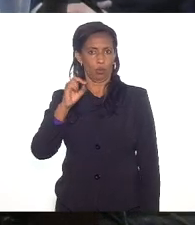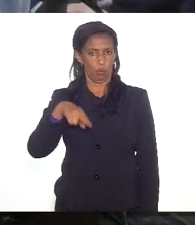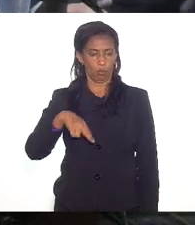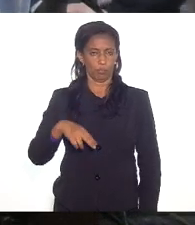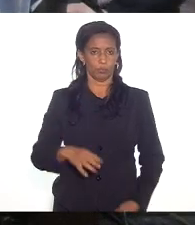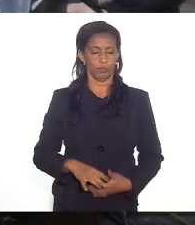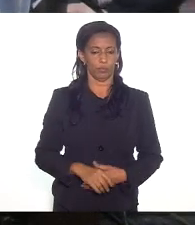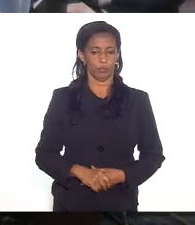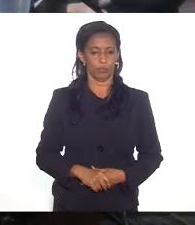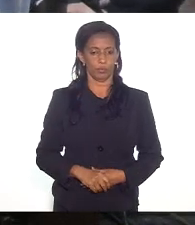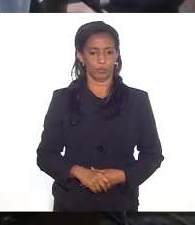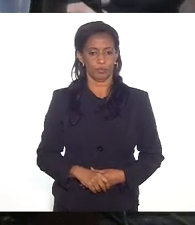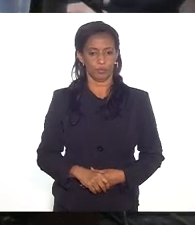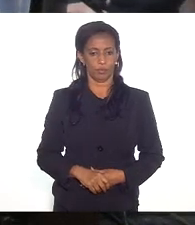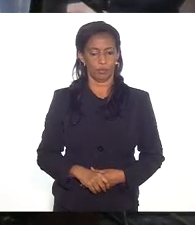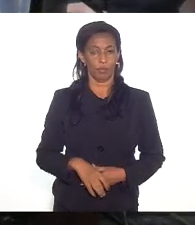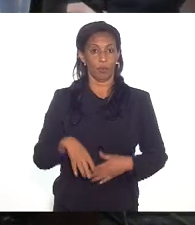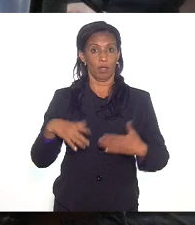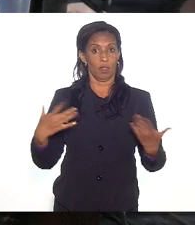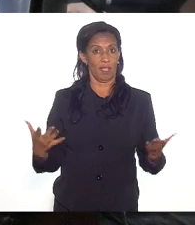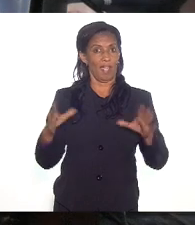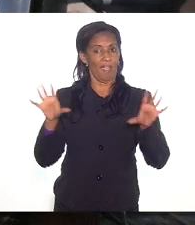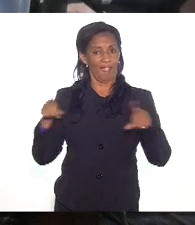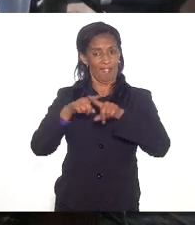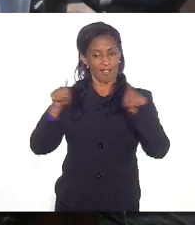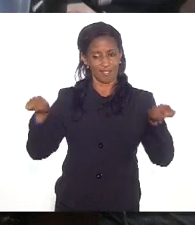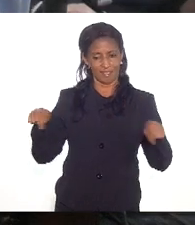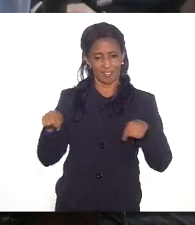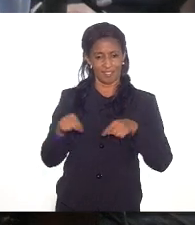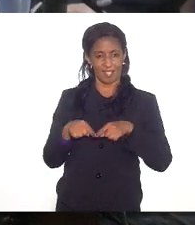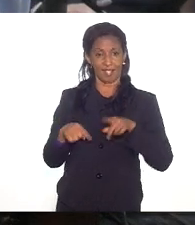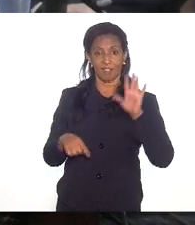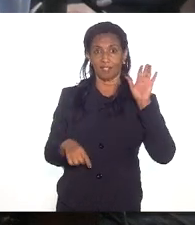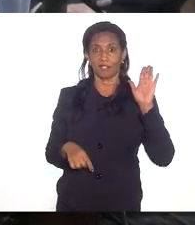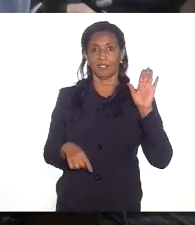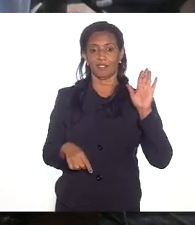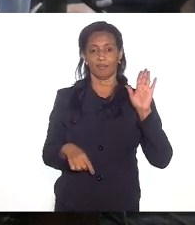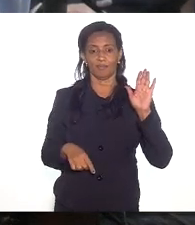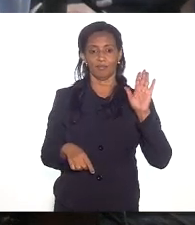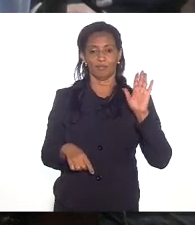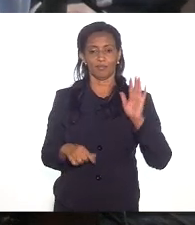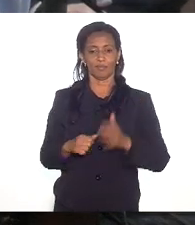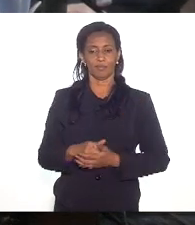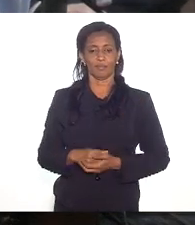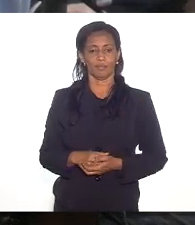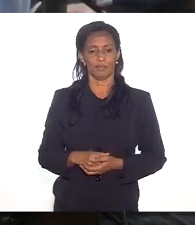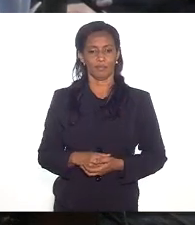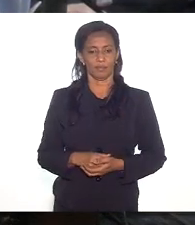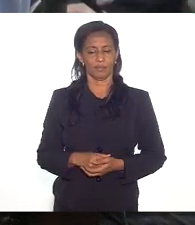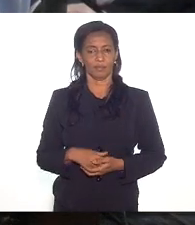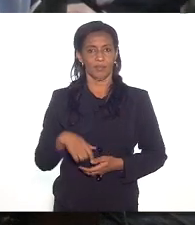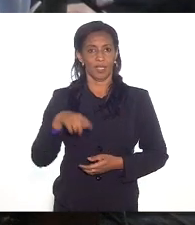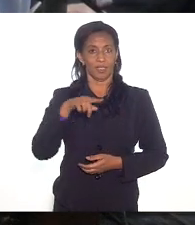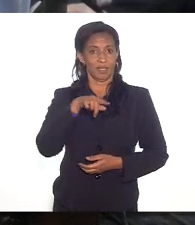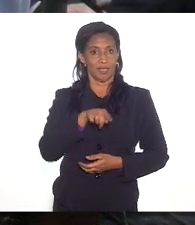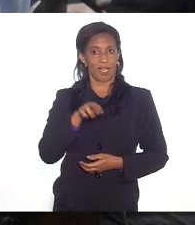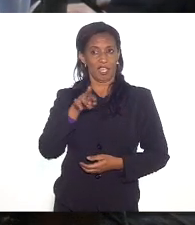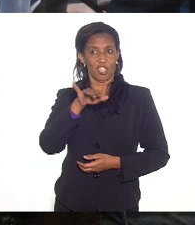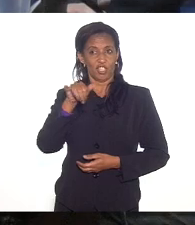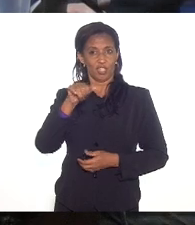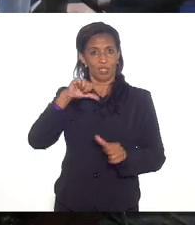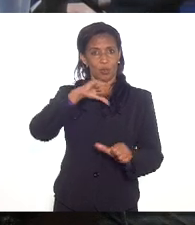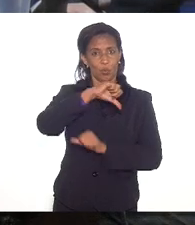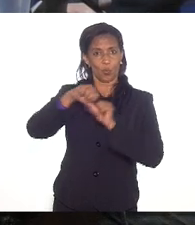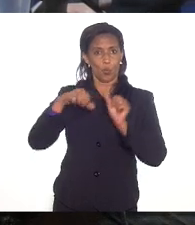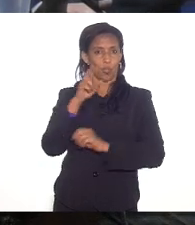que fica denominada a sala 311-b sala 311 do Palácio Tiradentes como